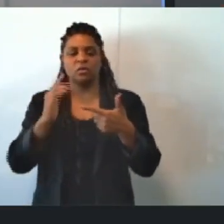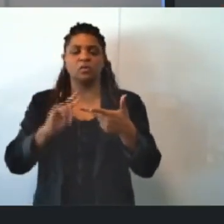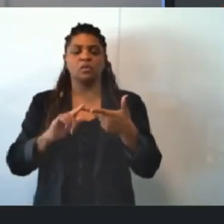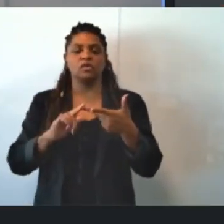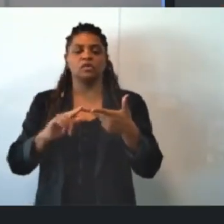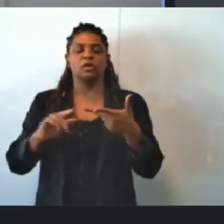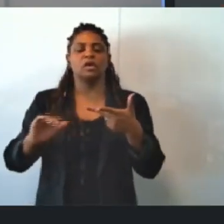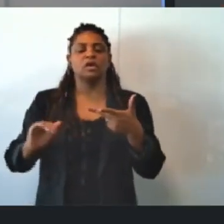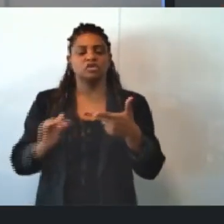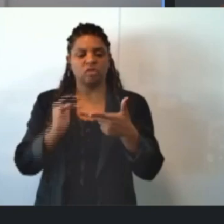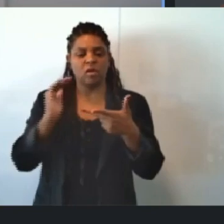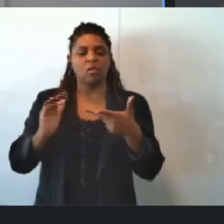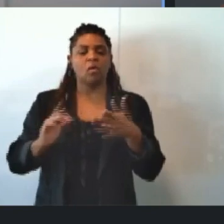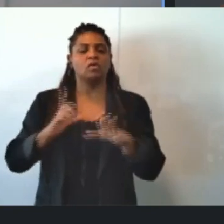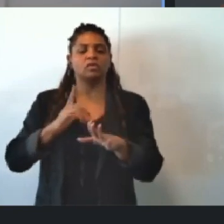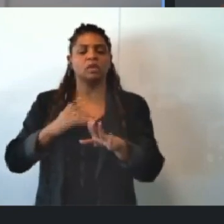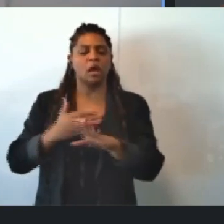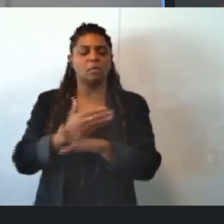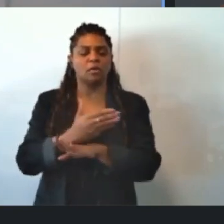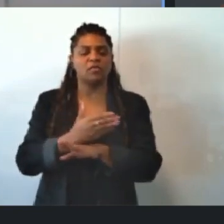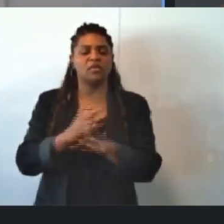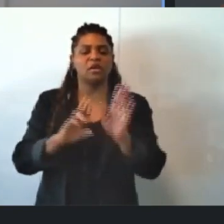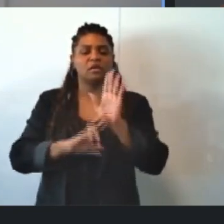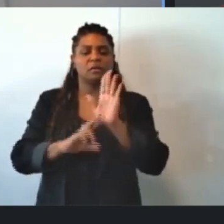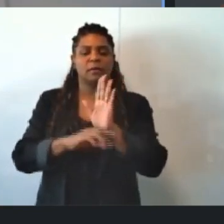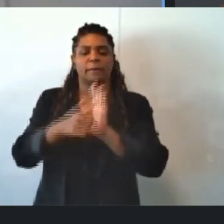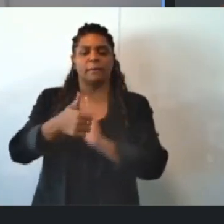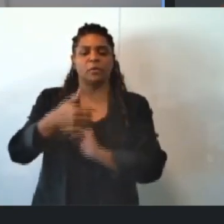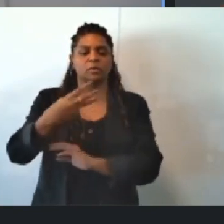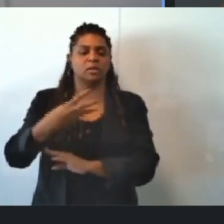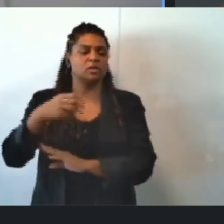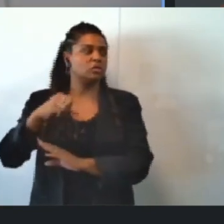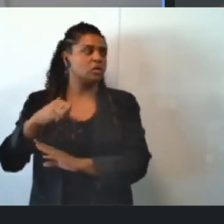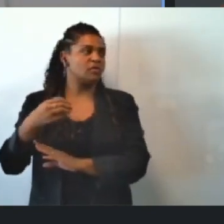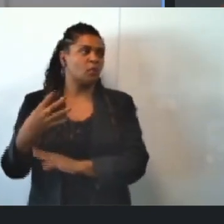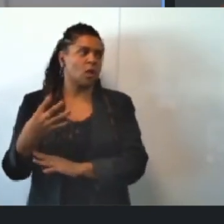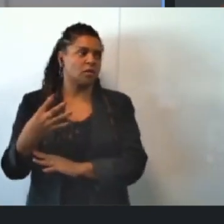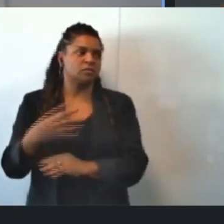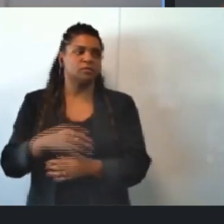requerimento. Está aprovado o requerimento de número 1394.